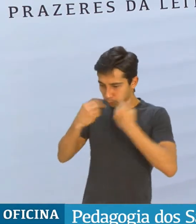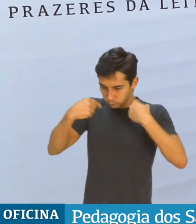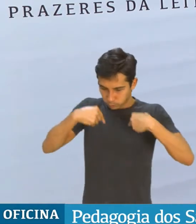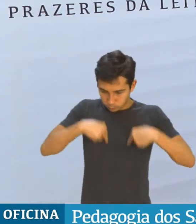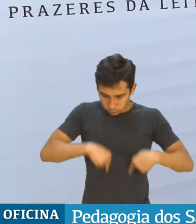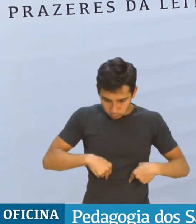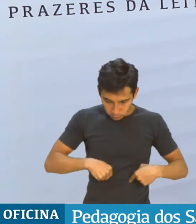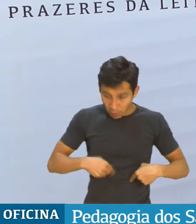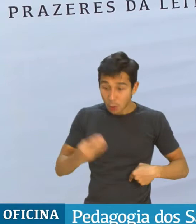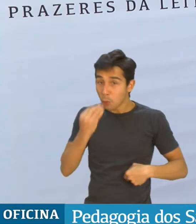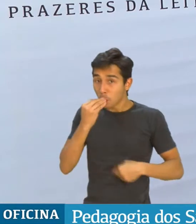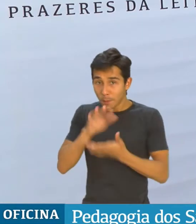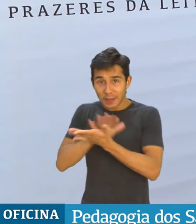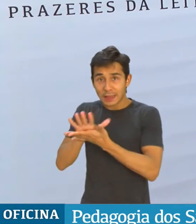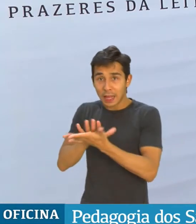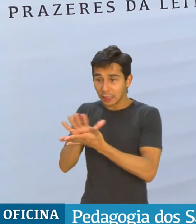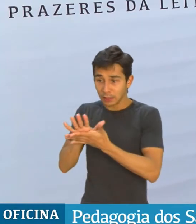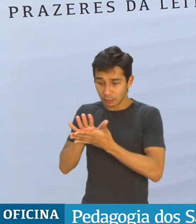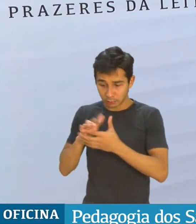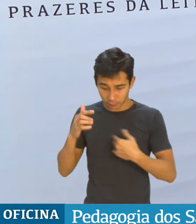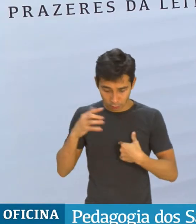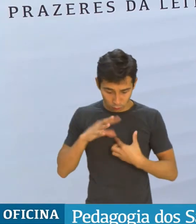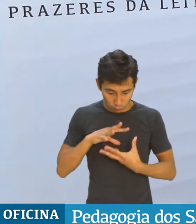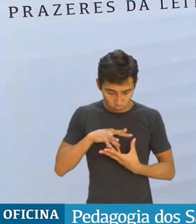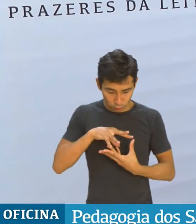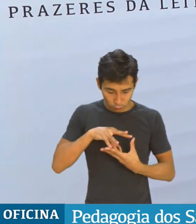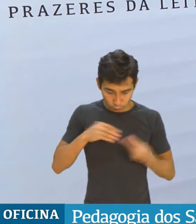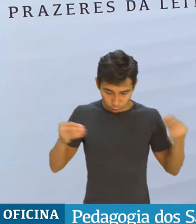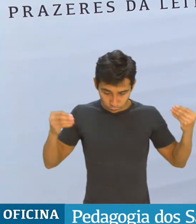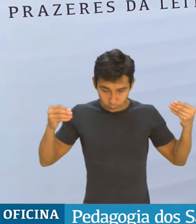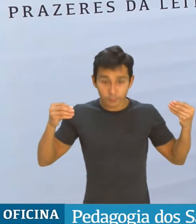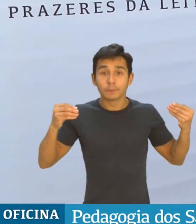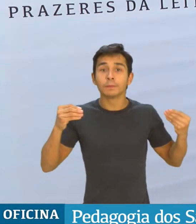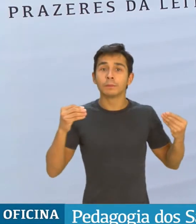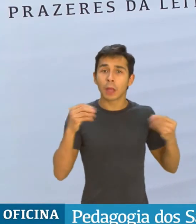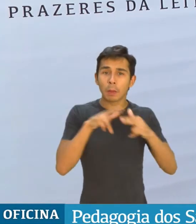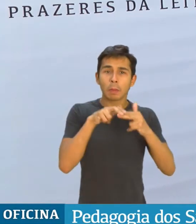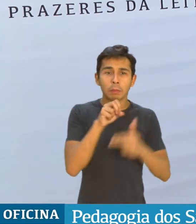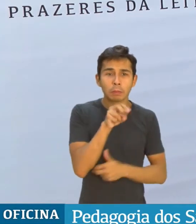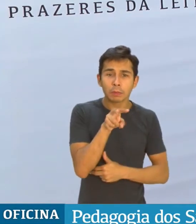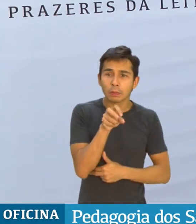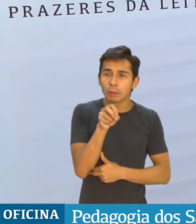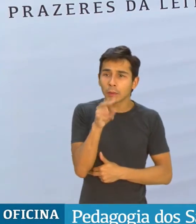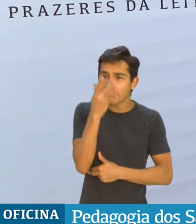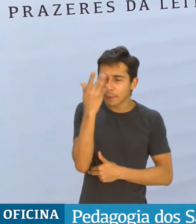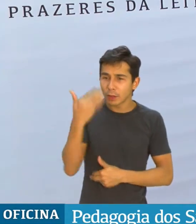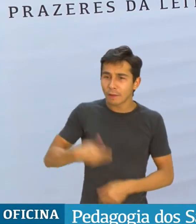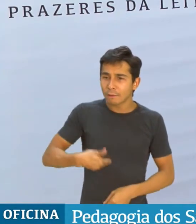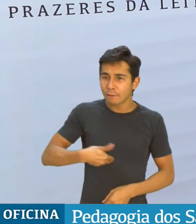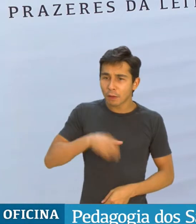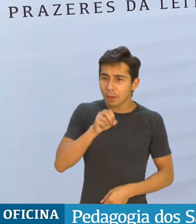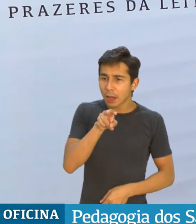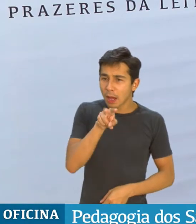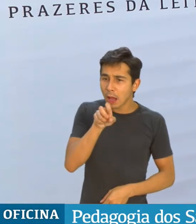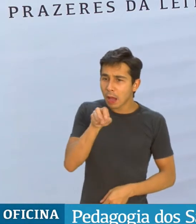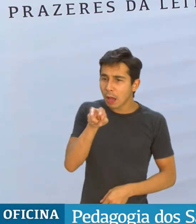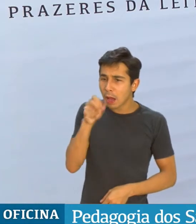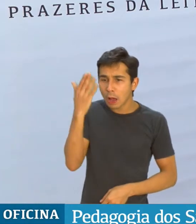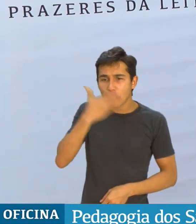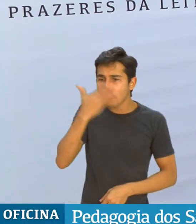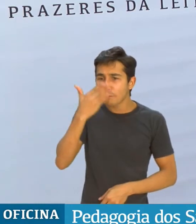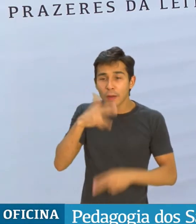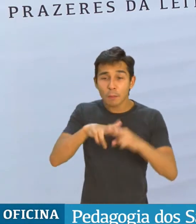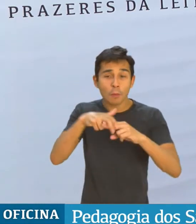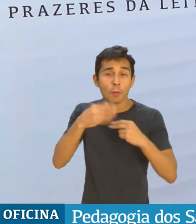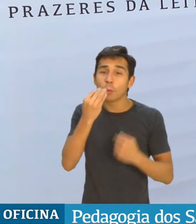come nada some. Deve ser por isso que ninguém enxerga toda essa gente que passa fome. Vitor Rodrigues. E por aí